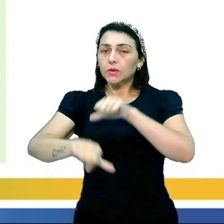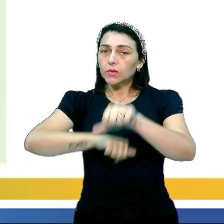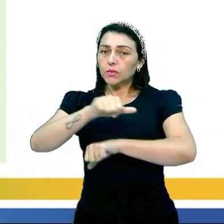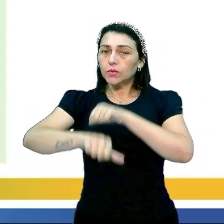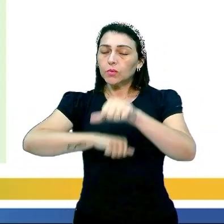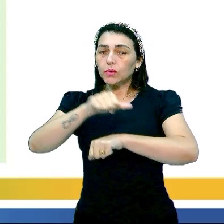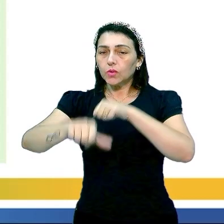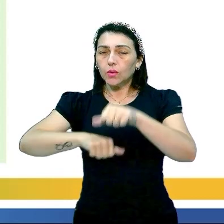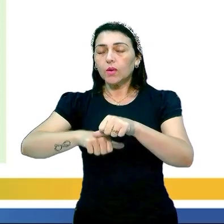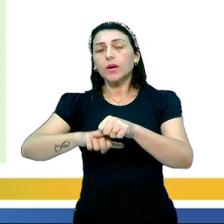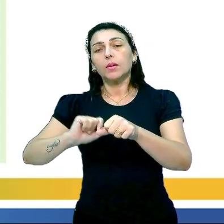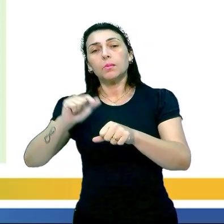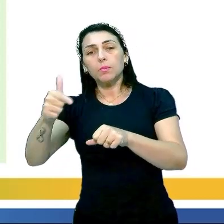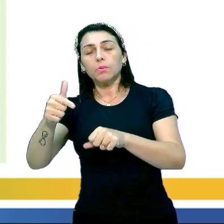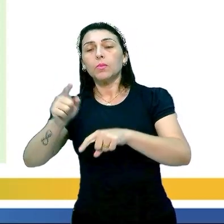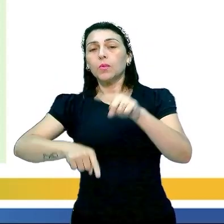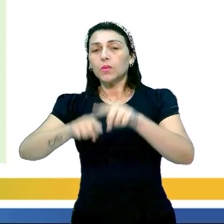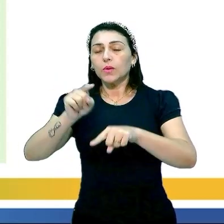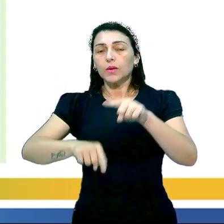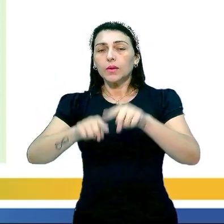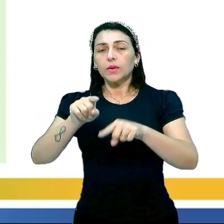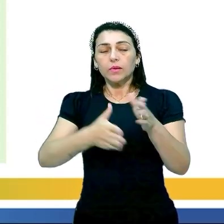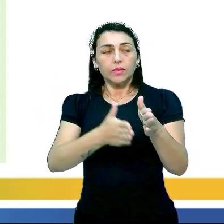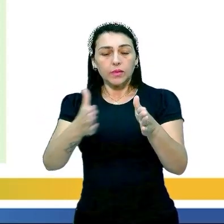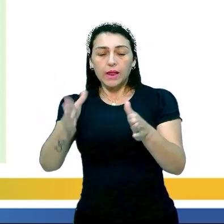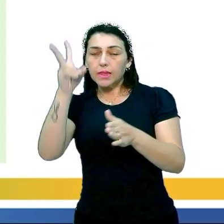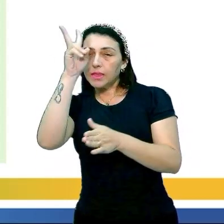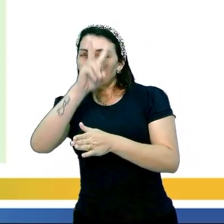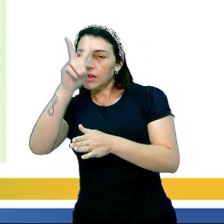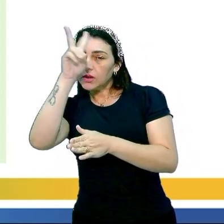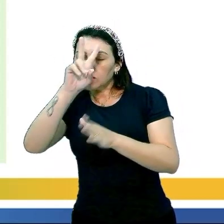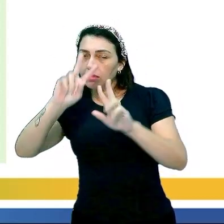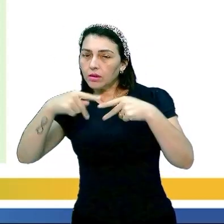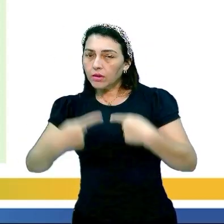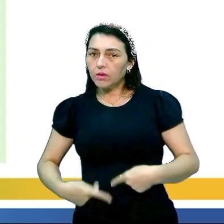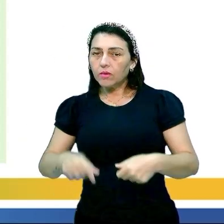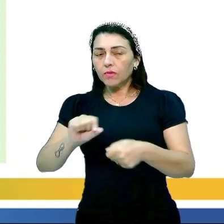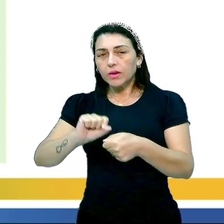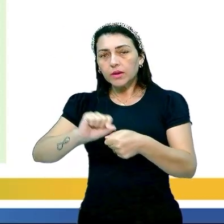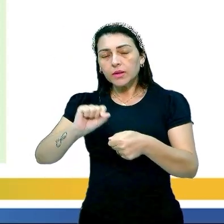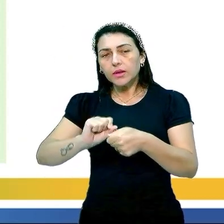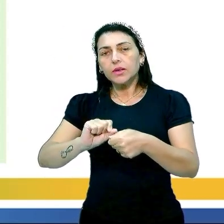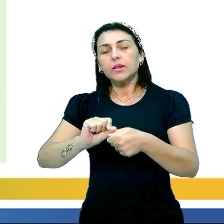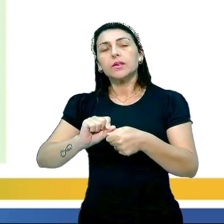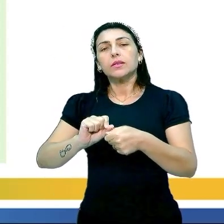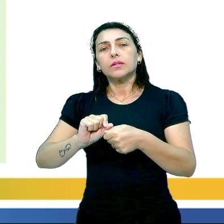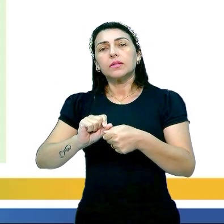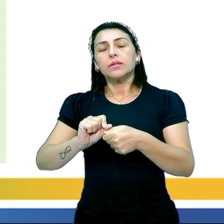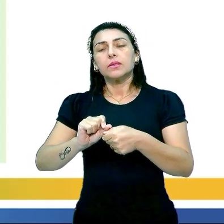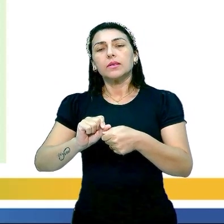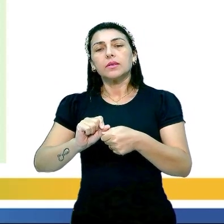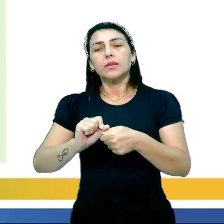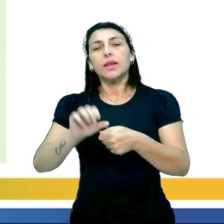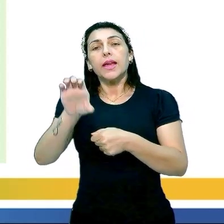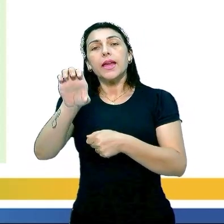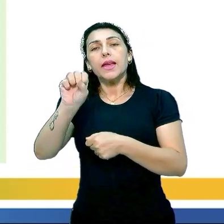uma mercadoria por outra, e durante grande parte da história da humanidade foi assim, a gente chamava isso